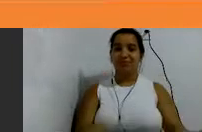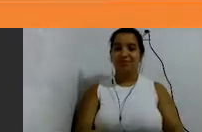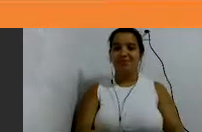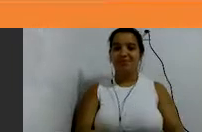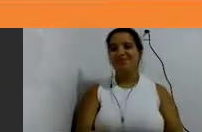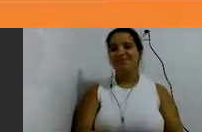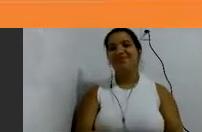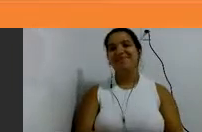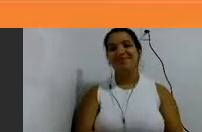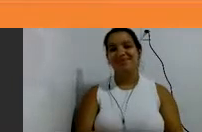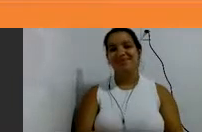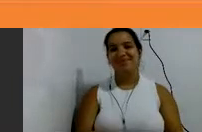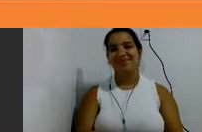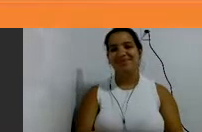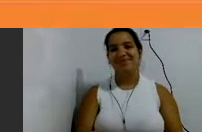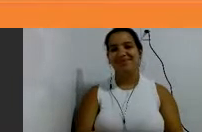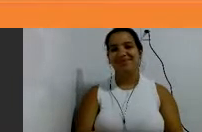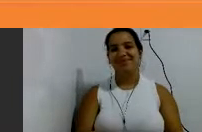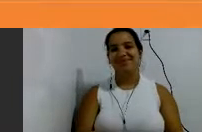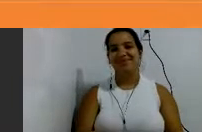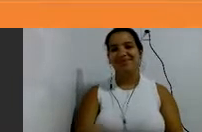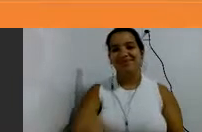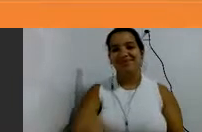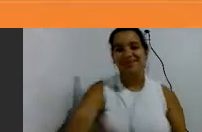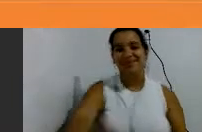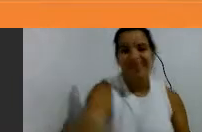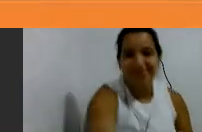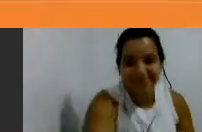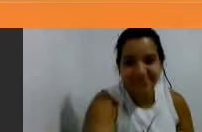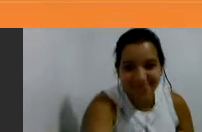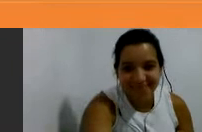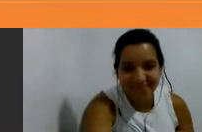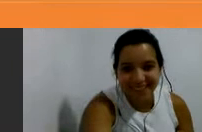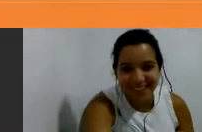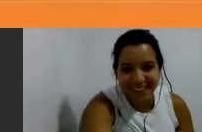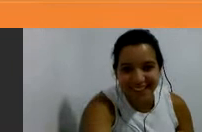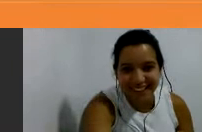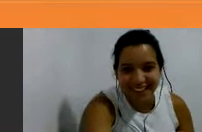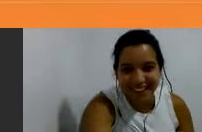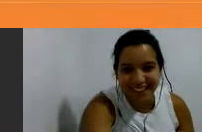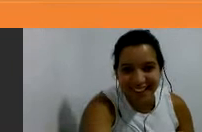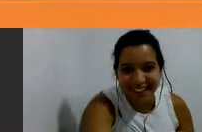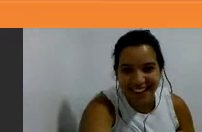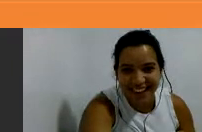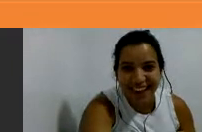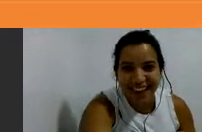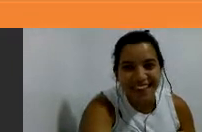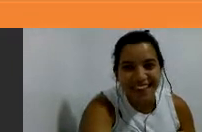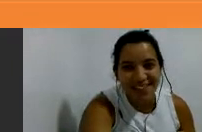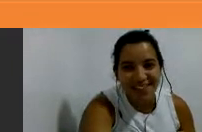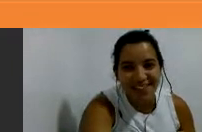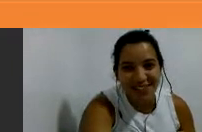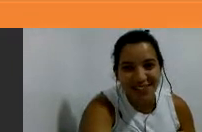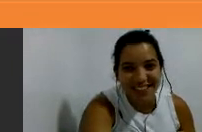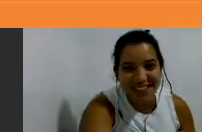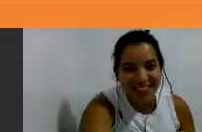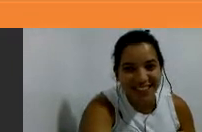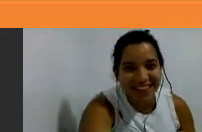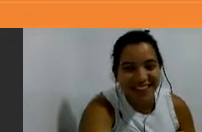Oi. Eu não sei pro pessoal, mas pra mim tá falhando demais. Tá